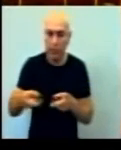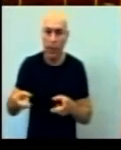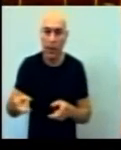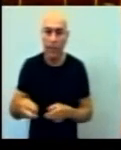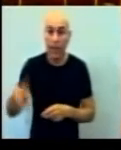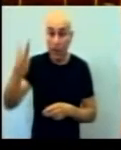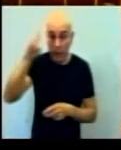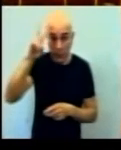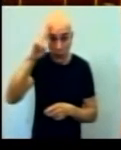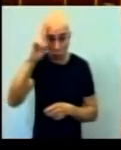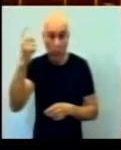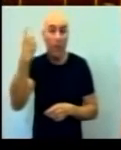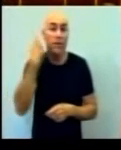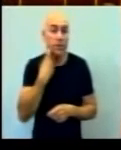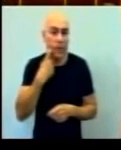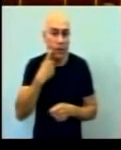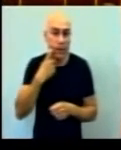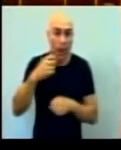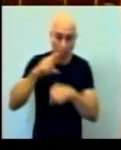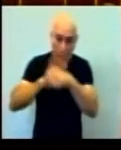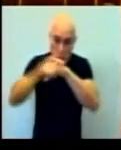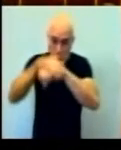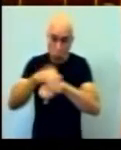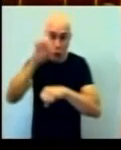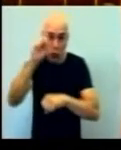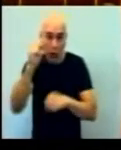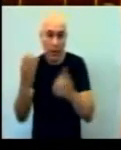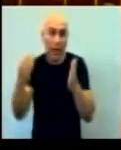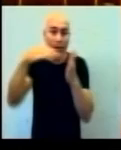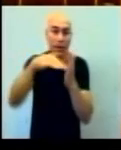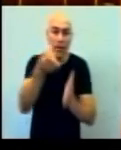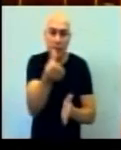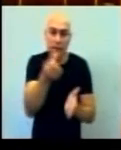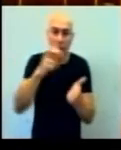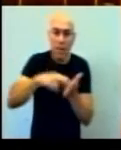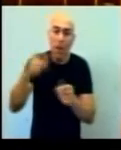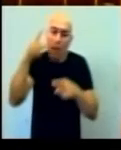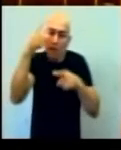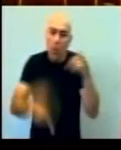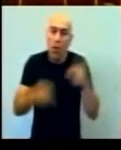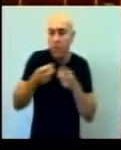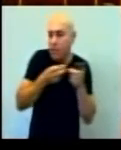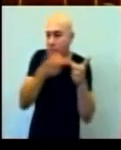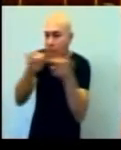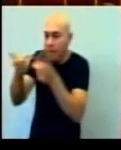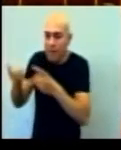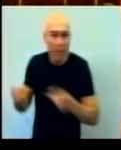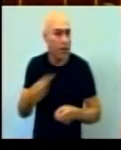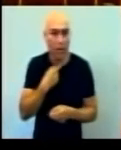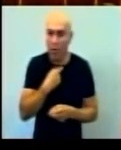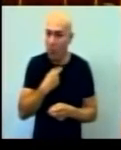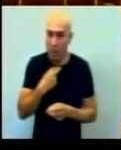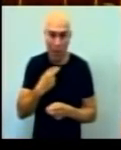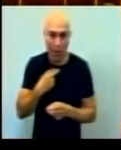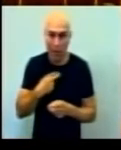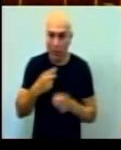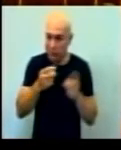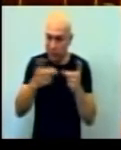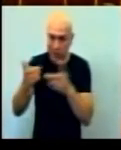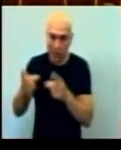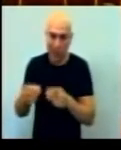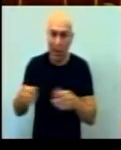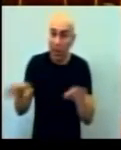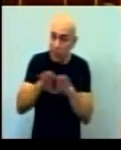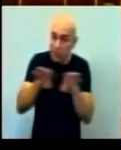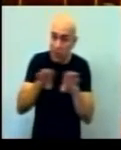De segunda a sexta, das 8 da noite às 6 da manhã, estão proibidas as vendas das bebidas alcoólicas e também